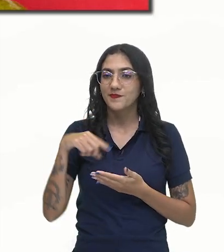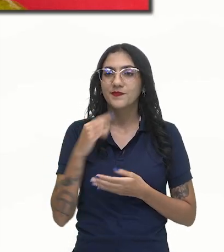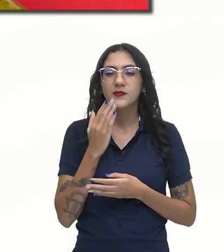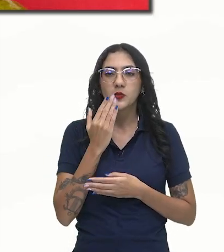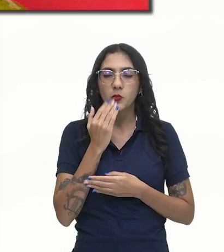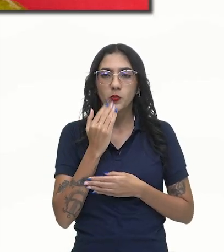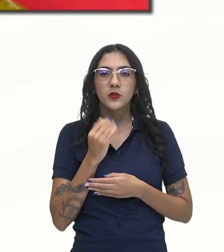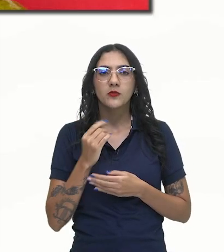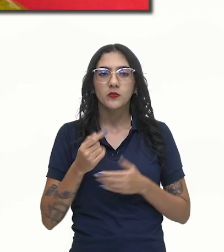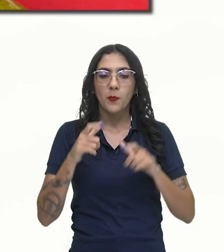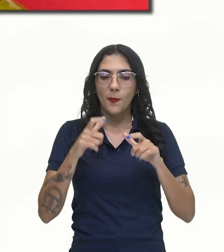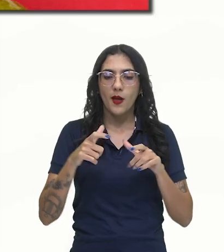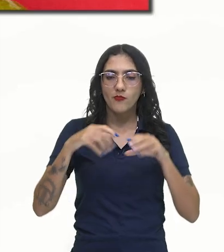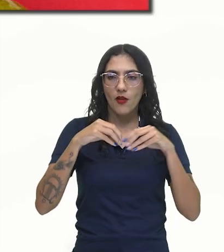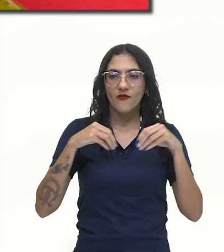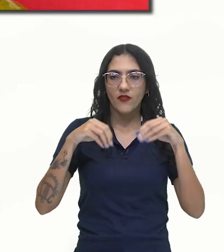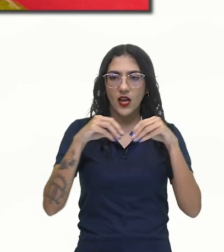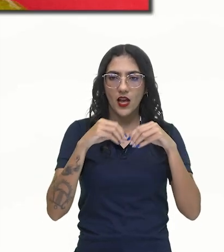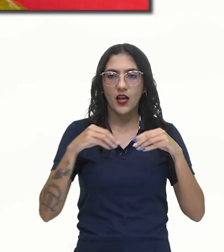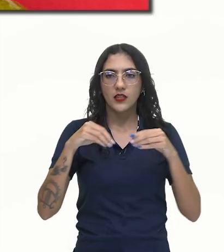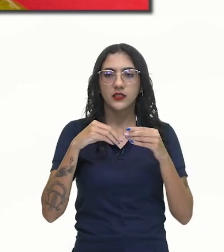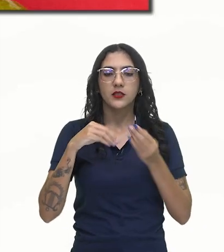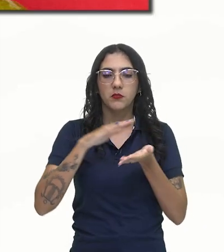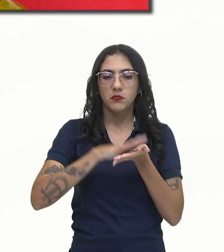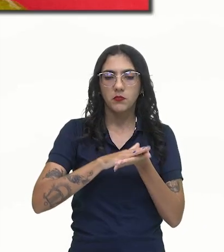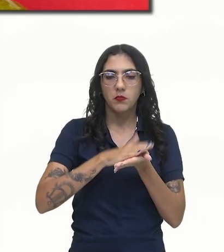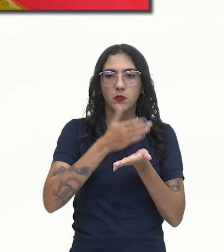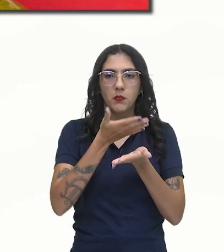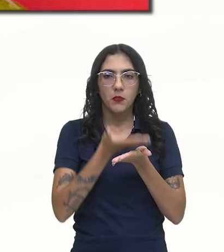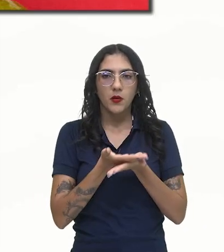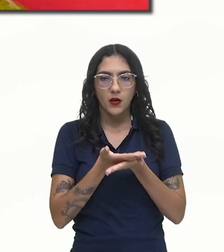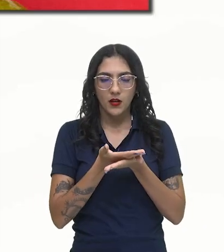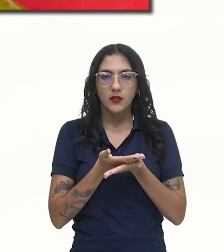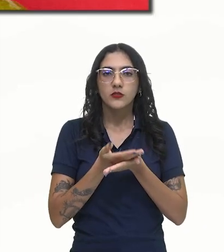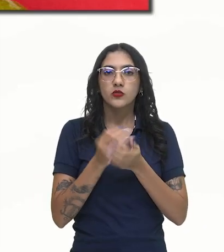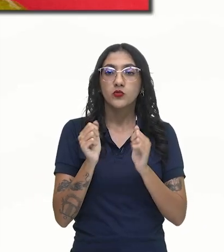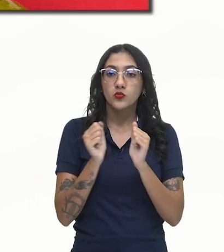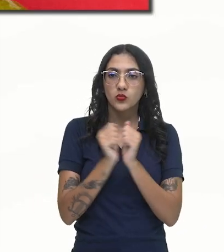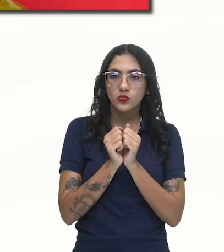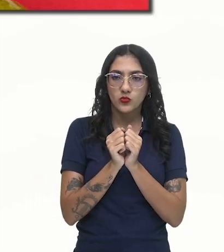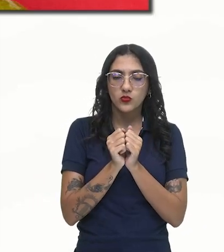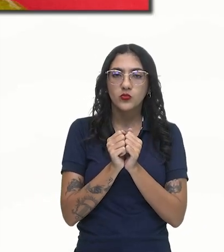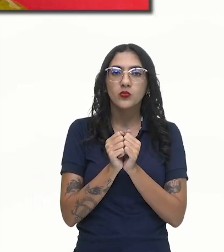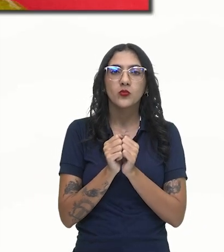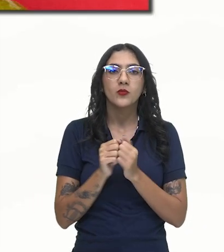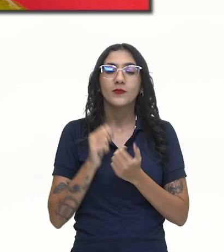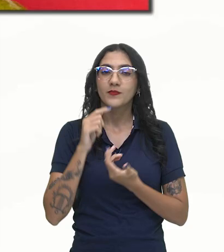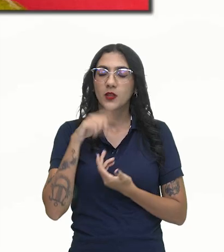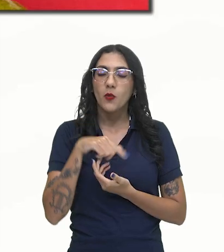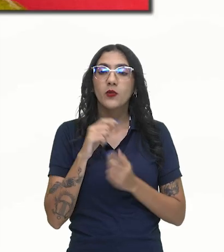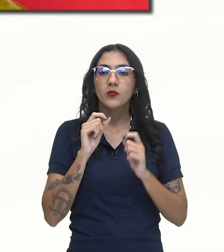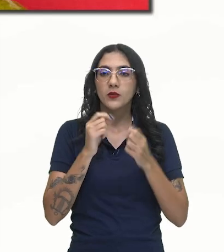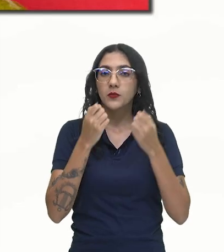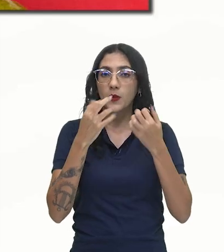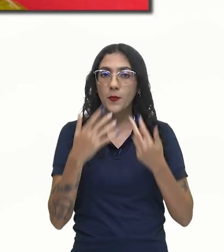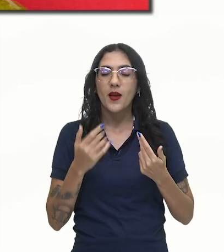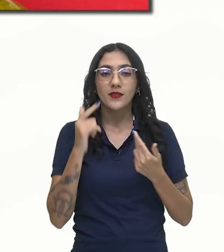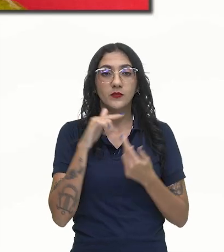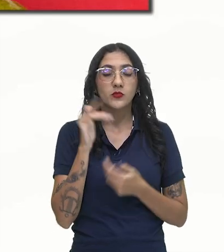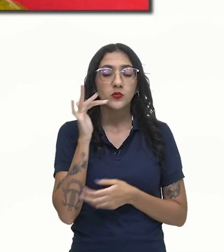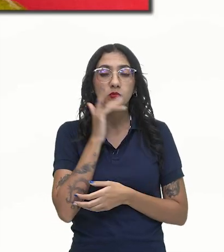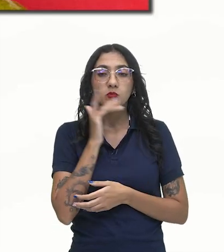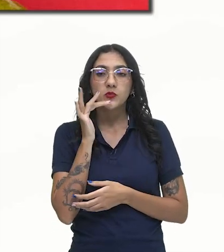tucumã, tapioca with tucumã, né? É um prato delicioso, né? Eu gosto